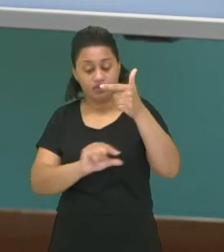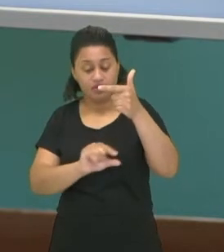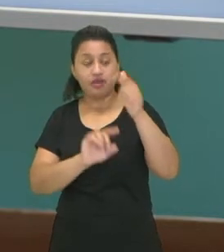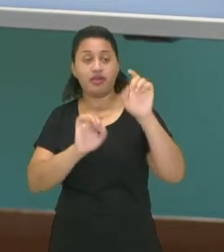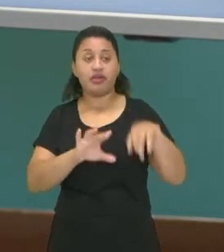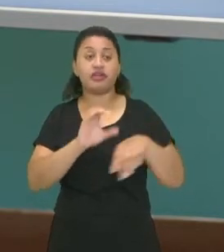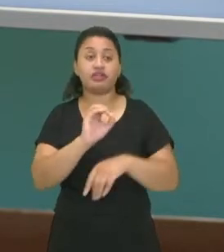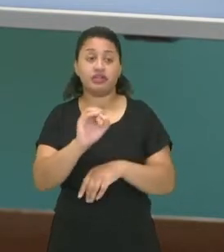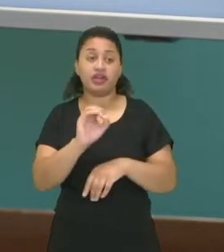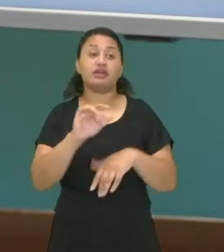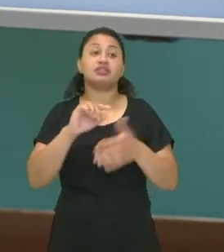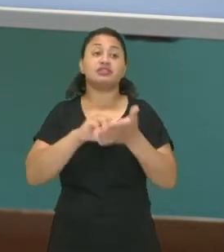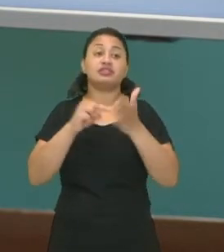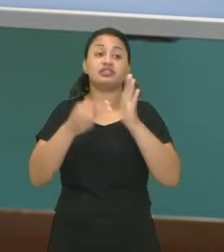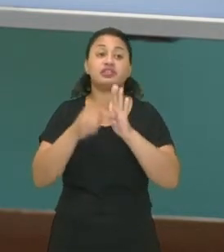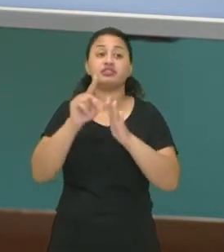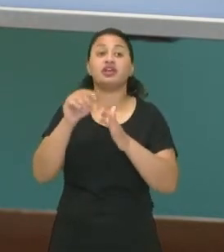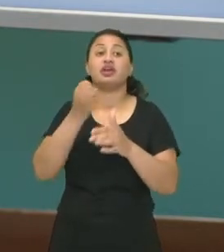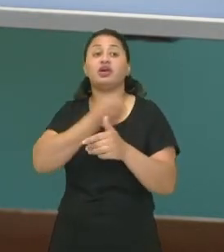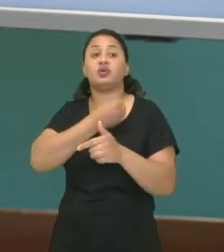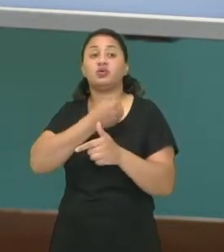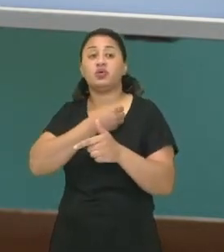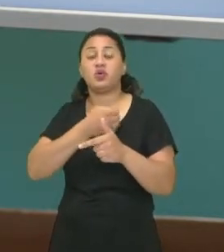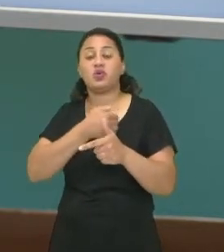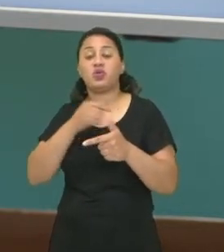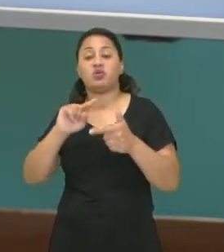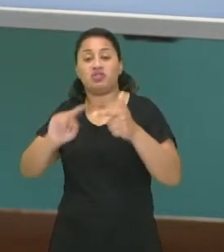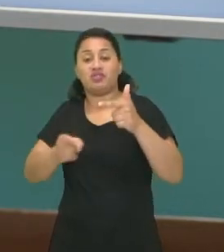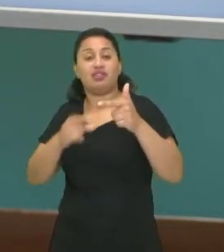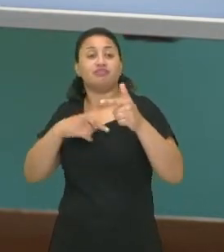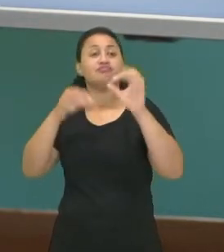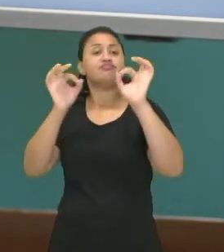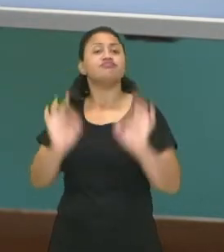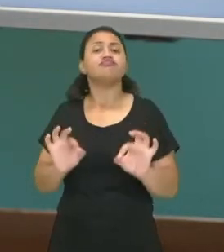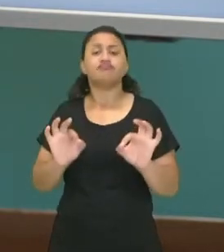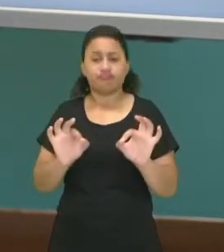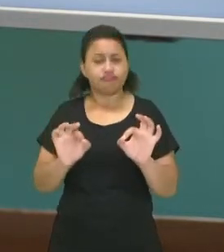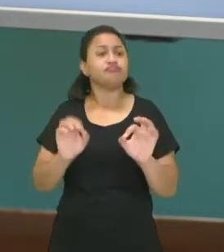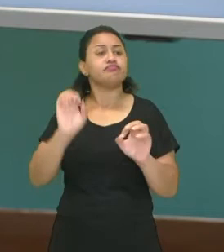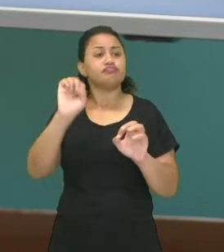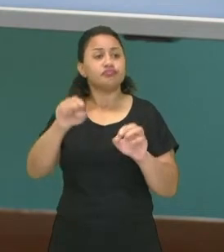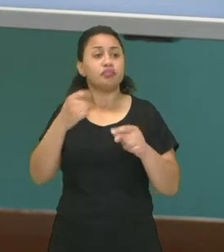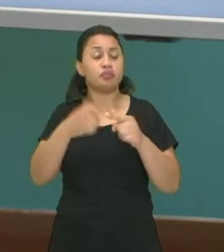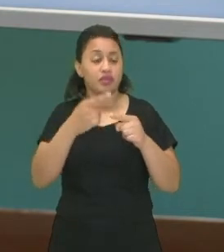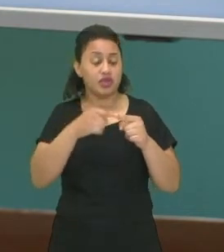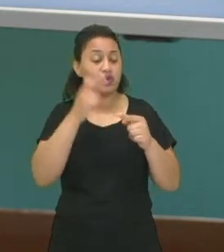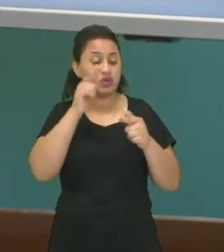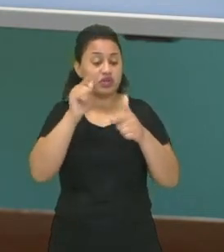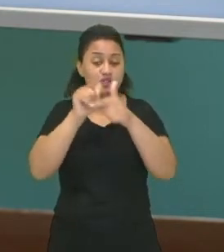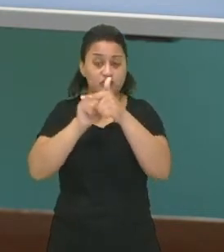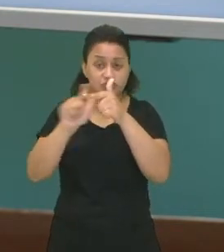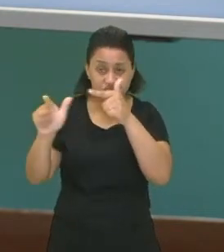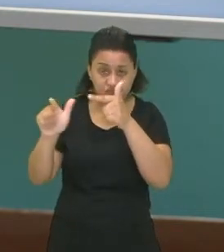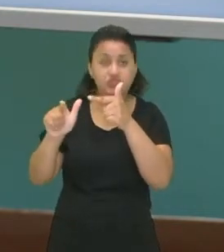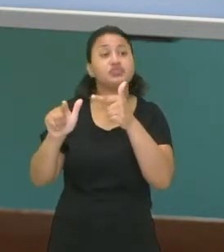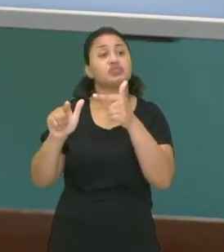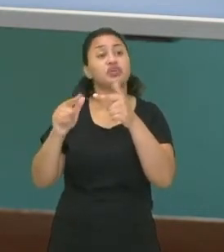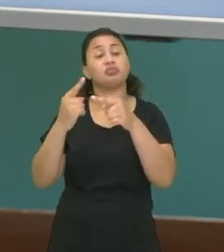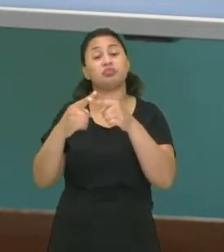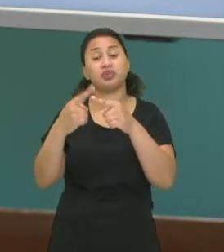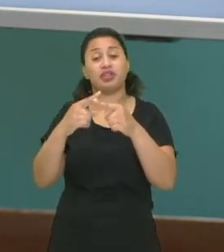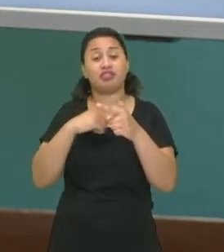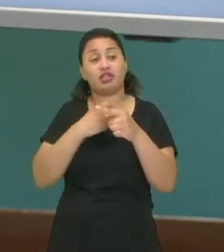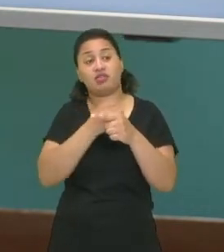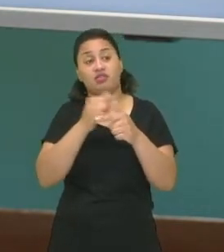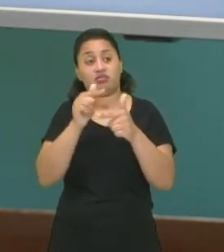quociente está na forma de um número decimal exato. Isso mesmo. Então, a gente conseguiu dividir, ele não, né? Porque tem divisões,